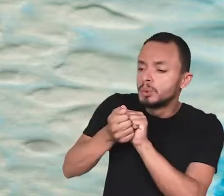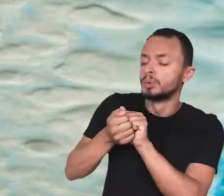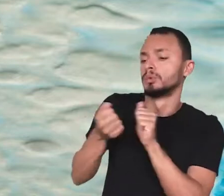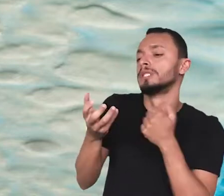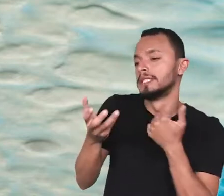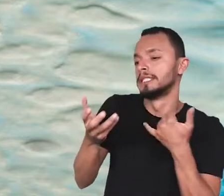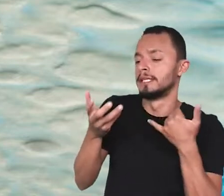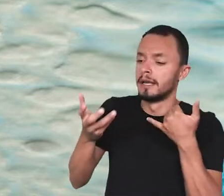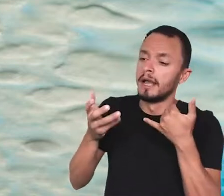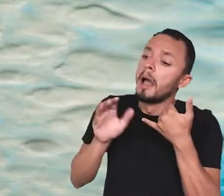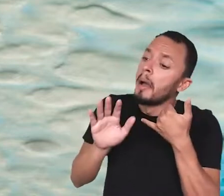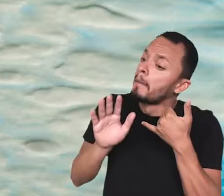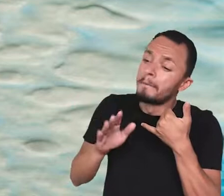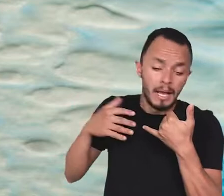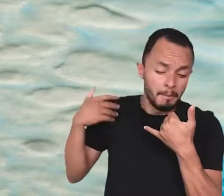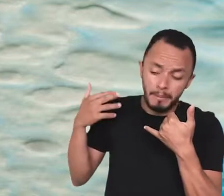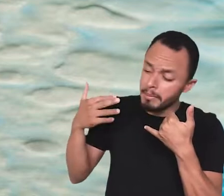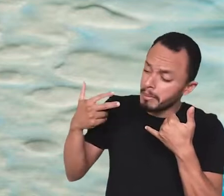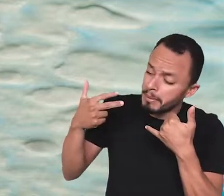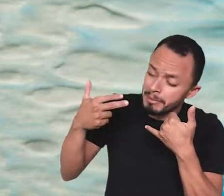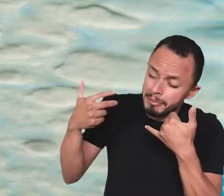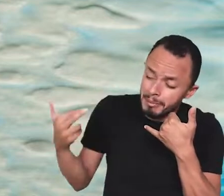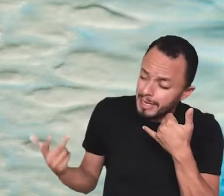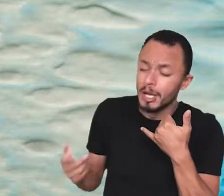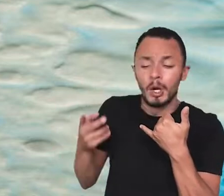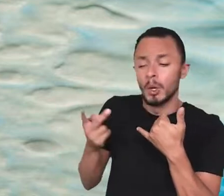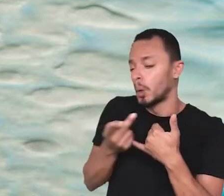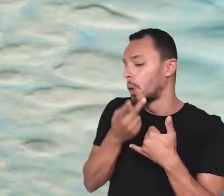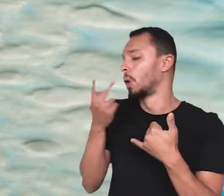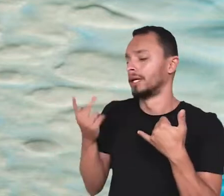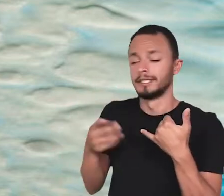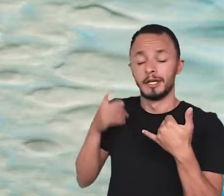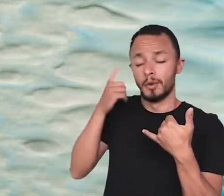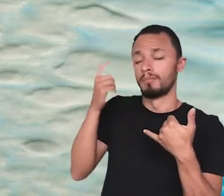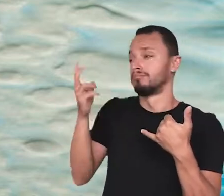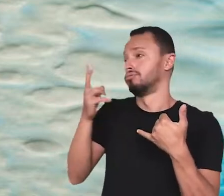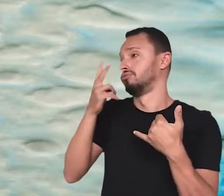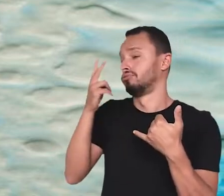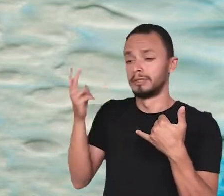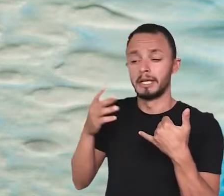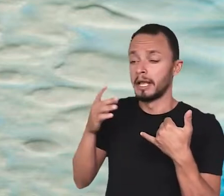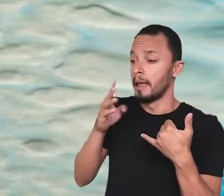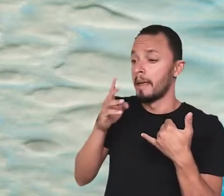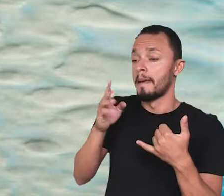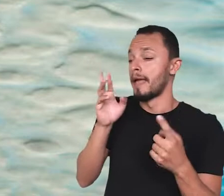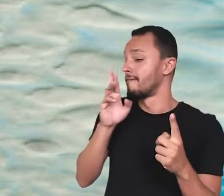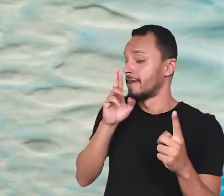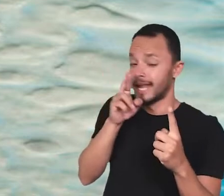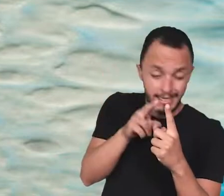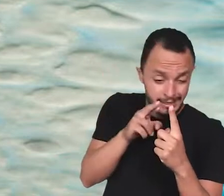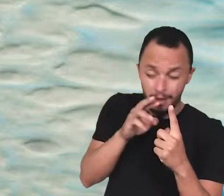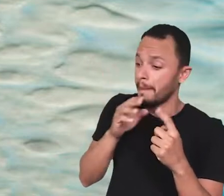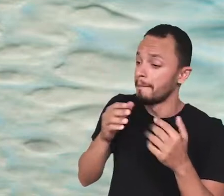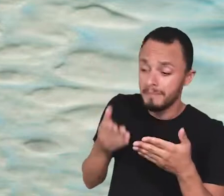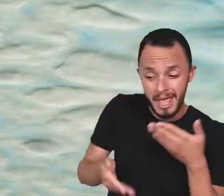agora. Mas foi tanta coisa acontecendo, passando pela minha cabeça. A gente perde a